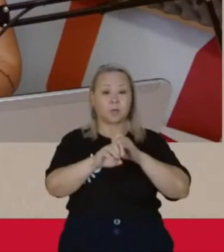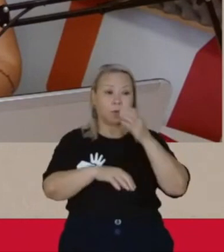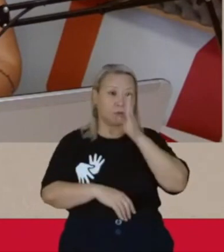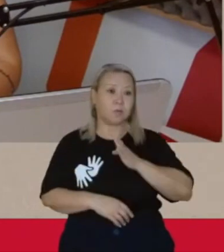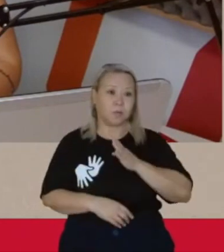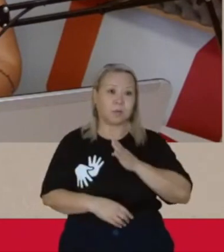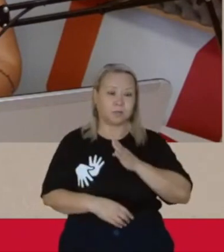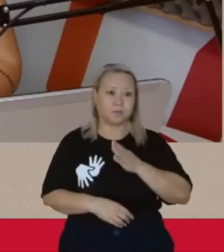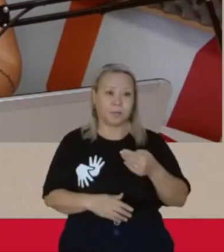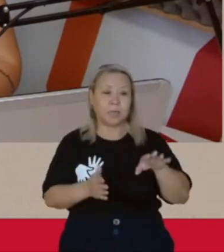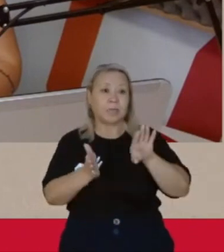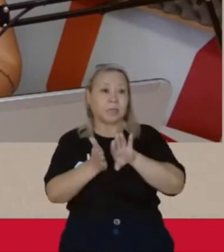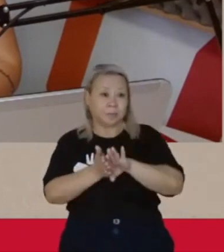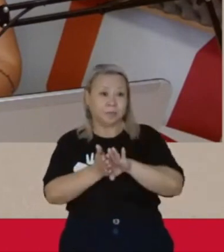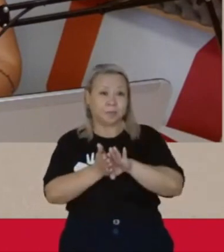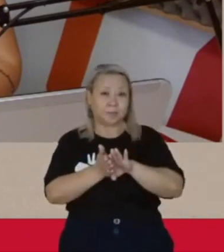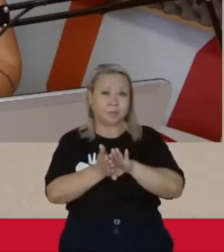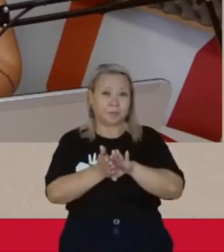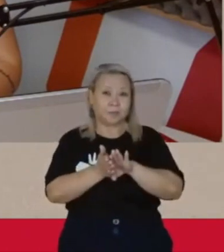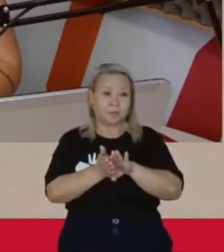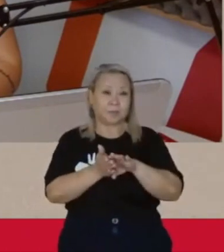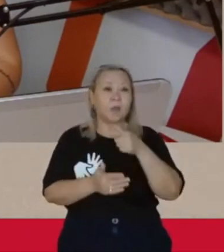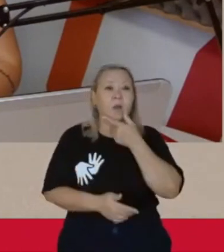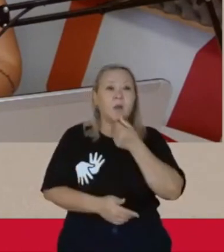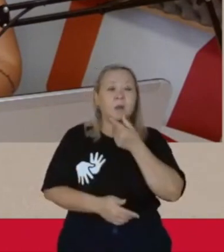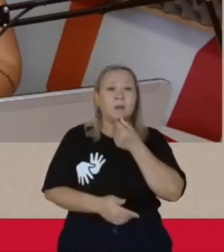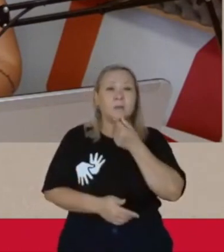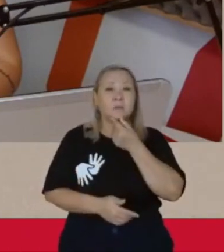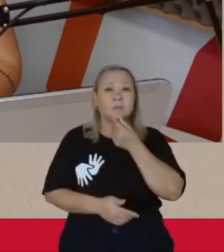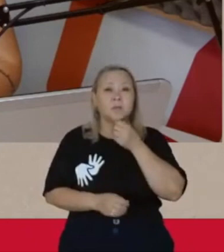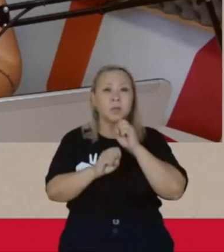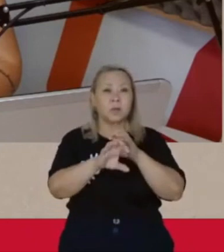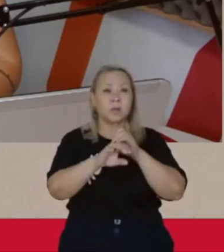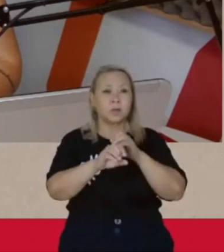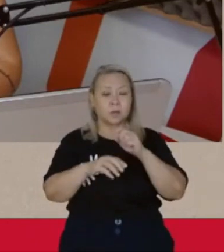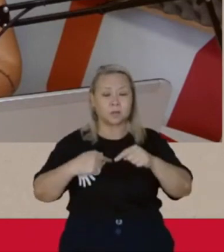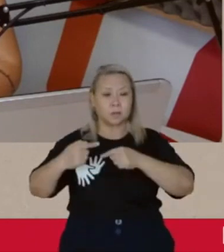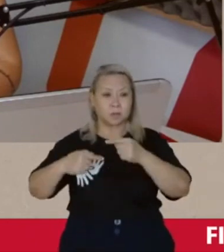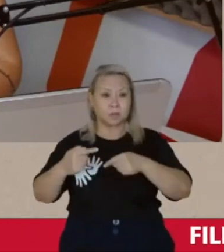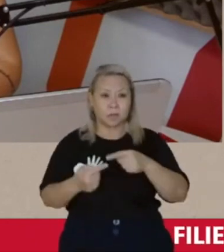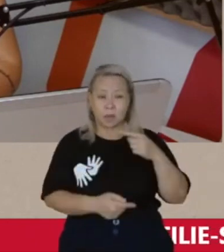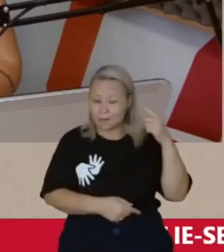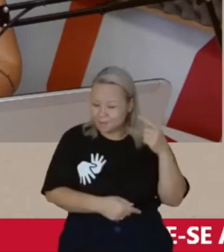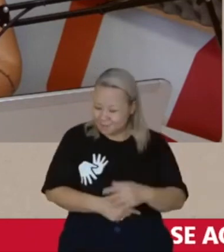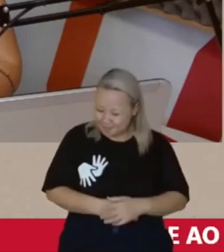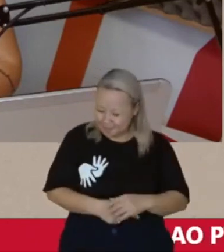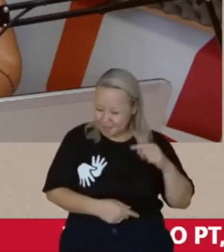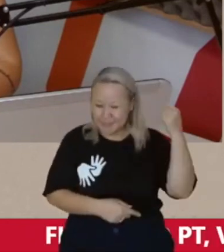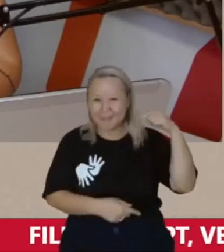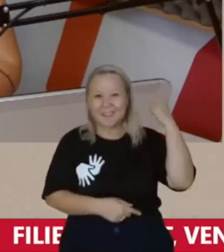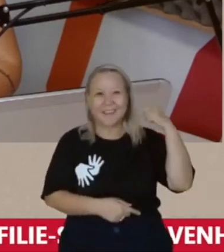ao ponto de o atual ministro da Educação, que sucedeu um outro que era doido, né? Mas